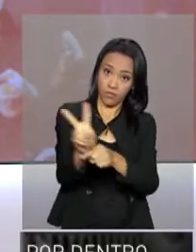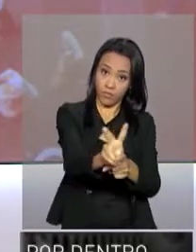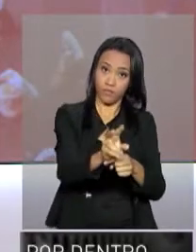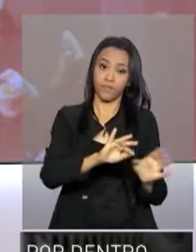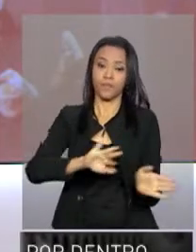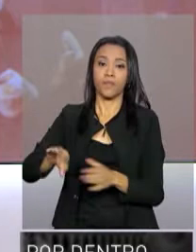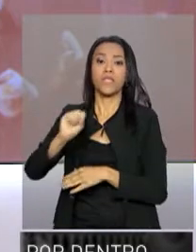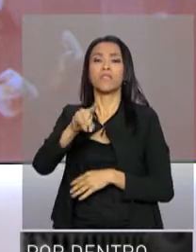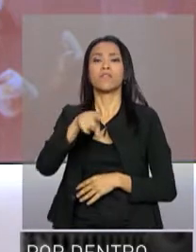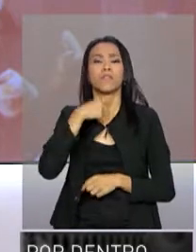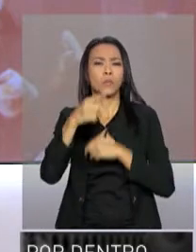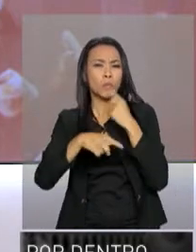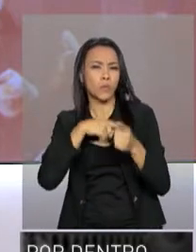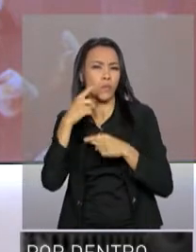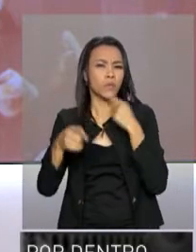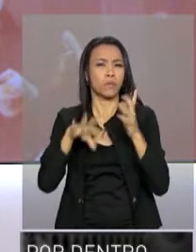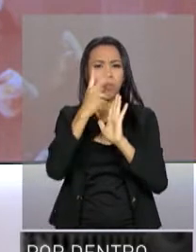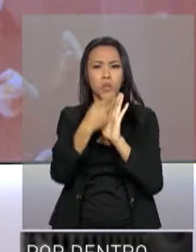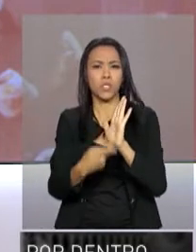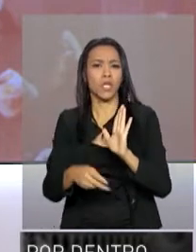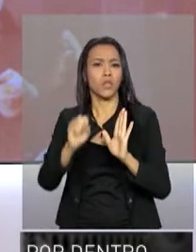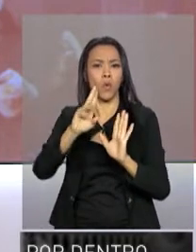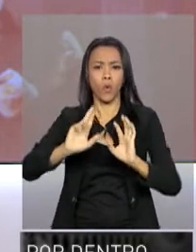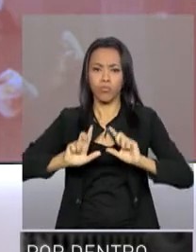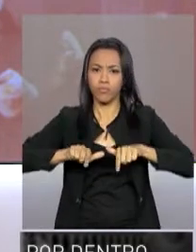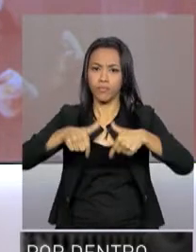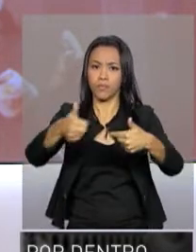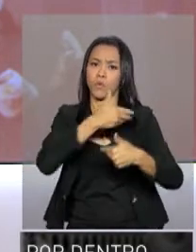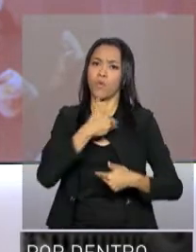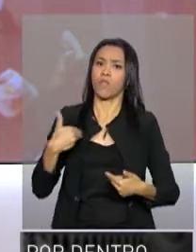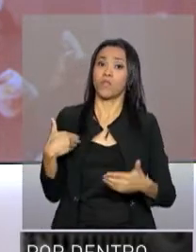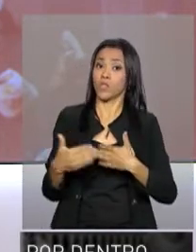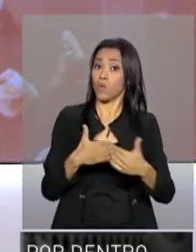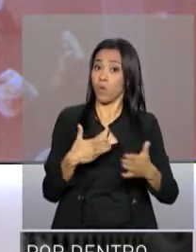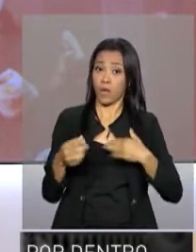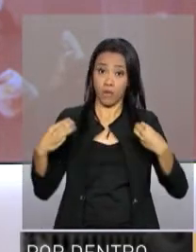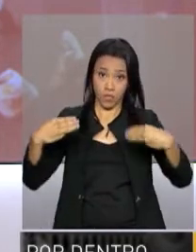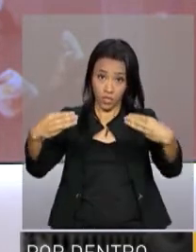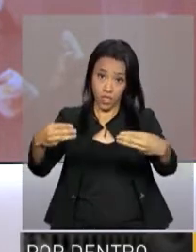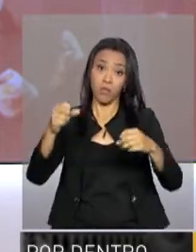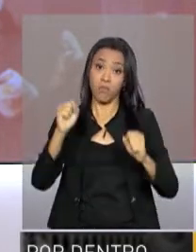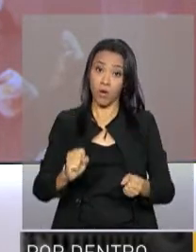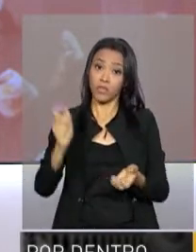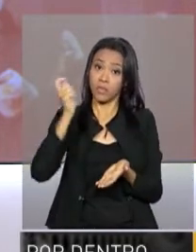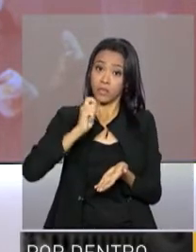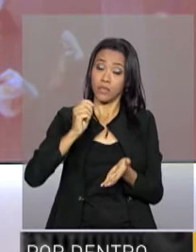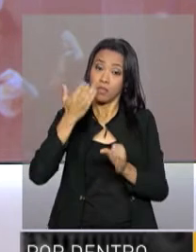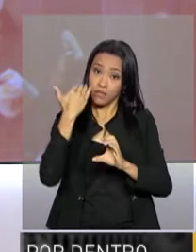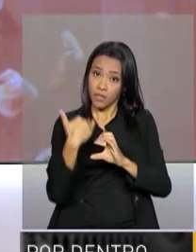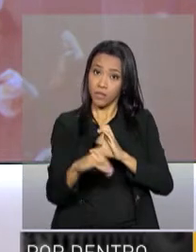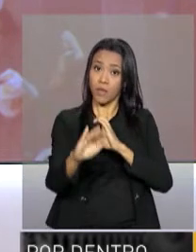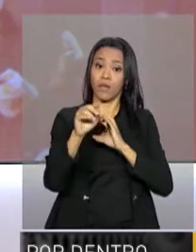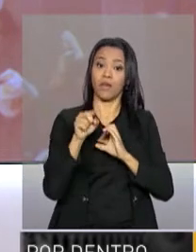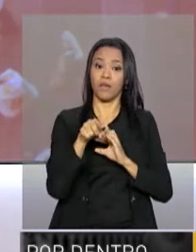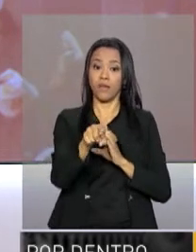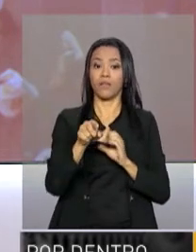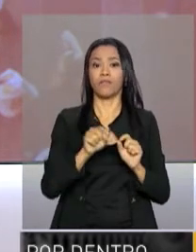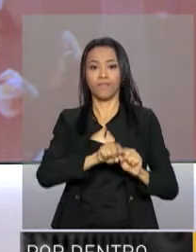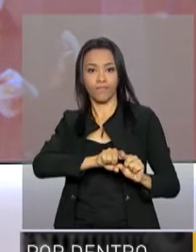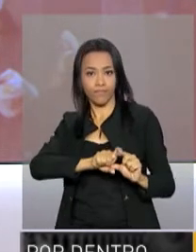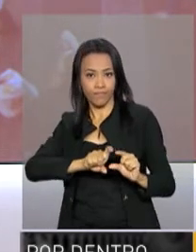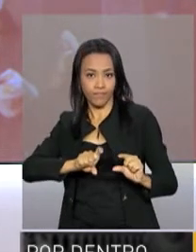você tem dúvidas sobre algum projeto ou ação do governo, de qualquer ministério, escreva para